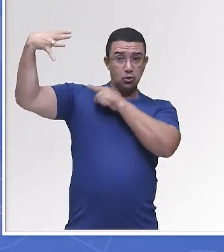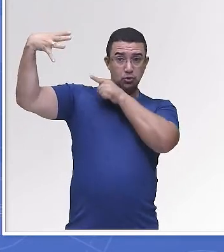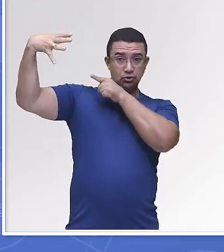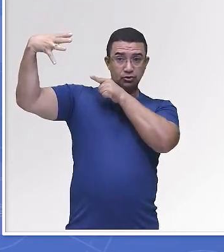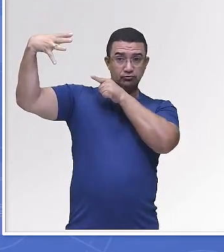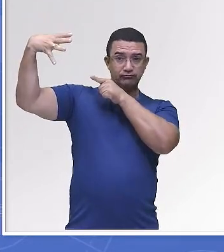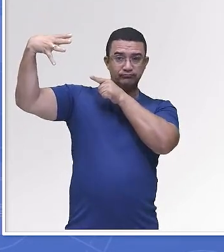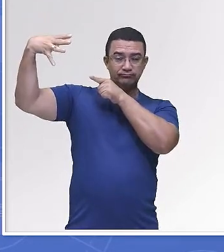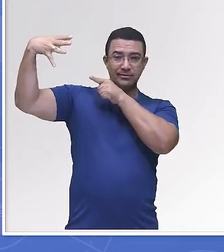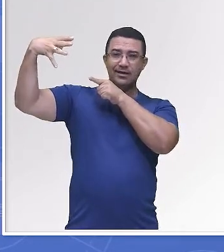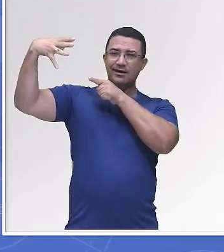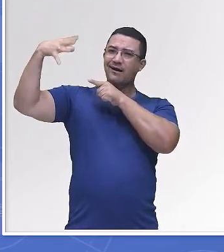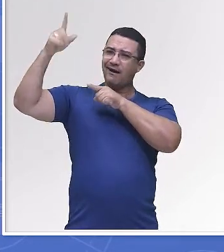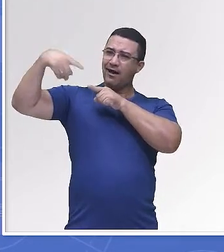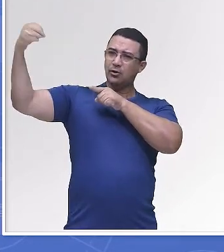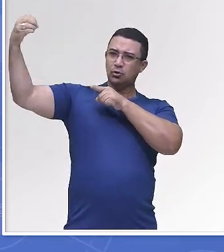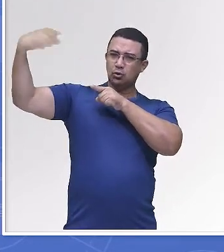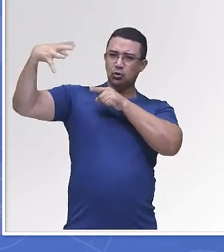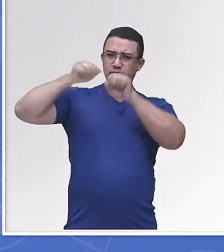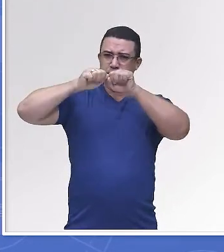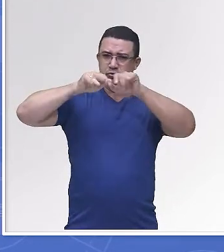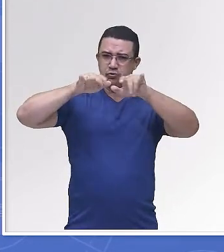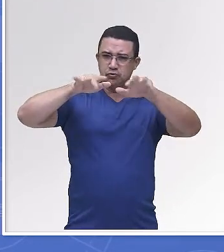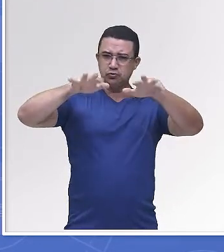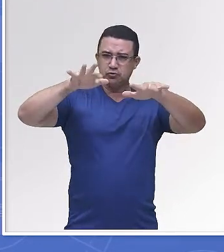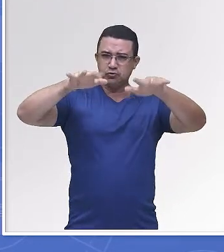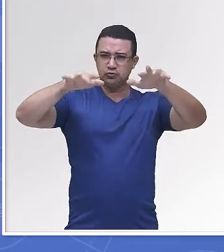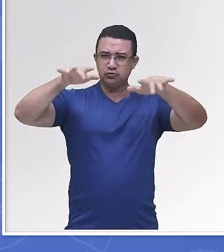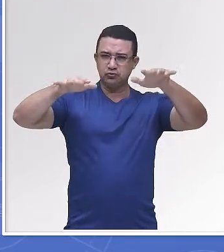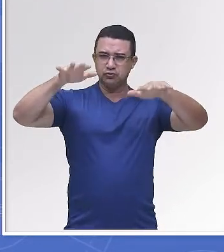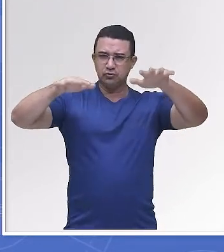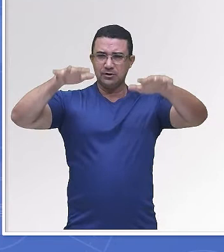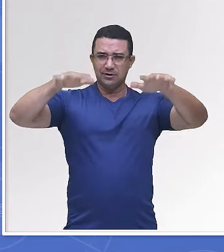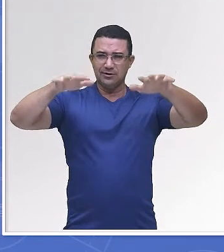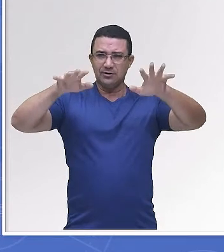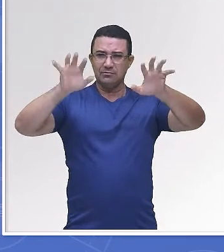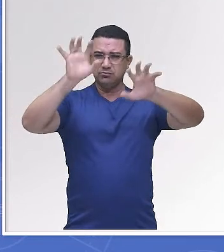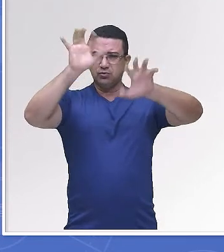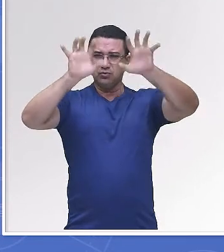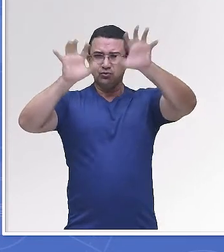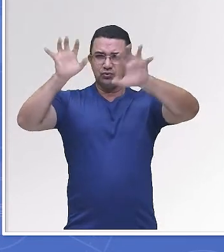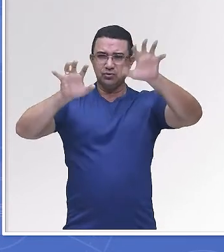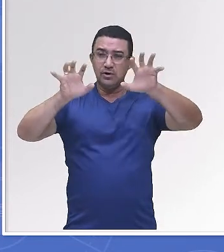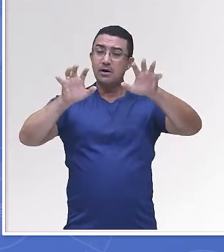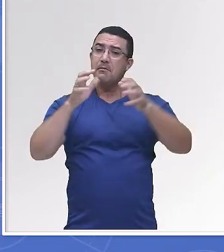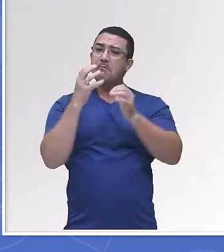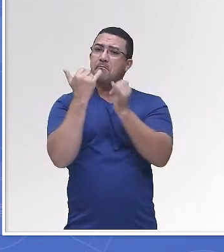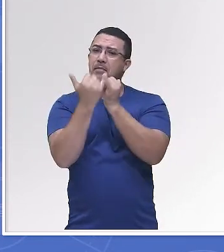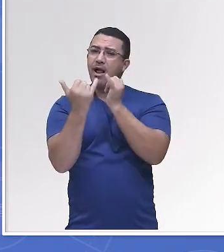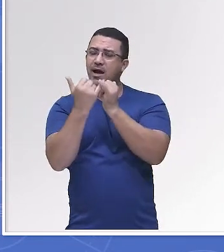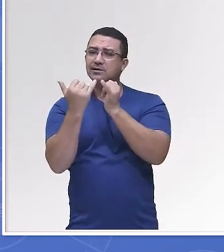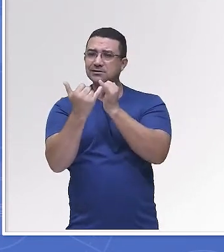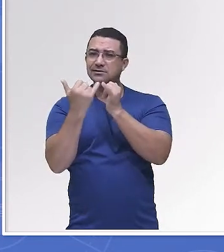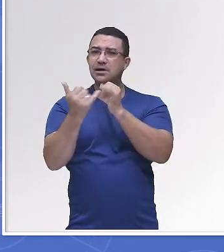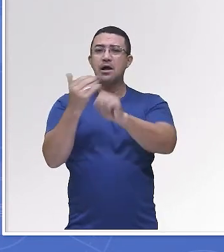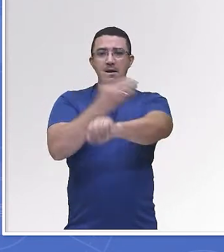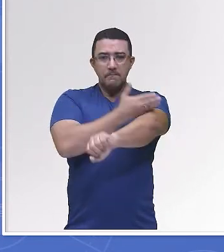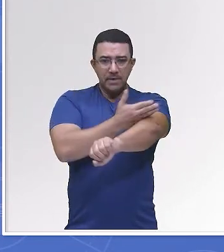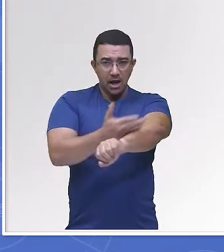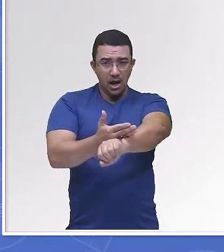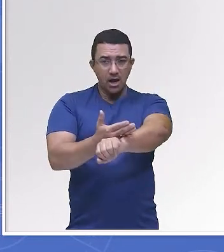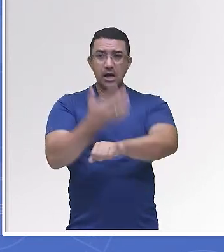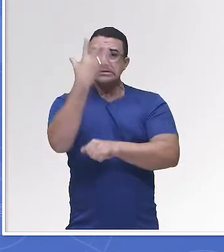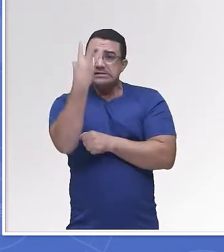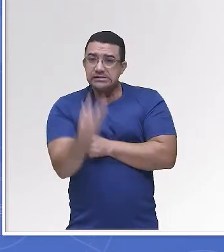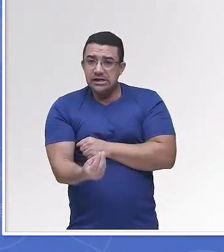propagação trêmula a respeito de uma luz. Ele diz que é uma claridade branca e seca, né? Elementos que são variáveis, né?